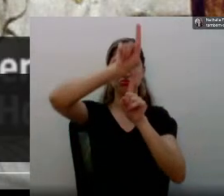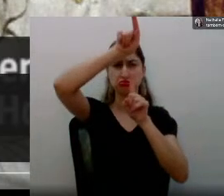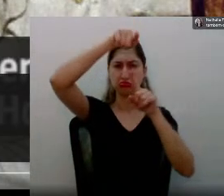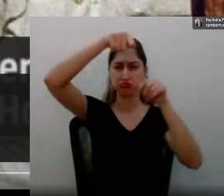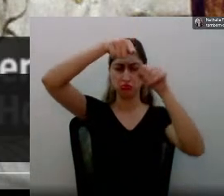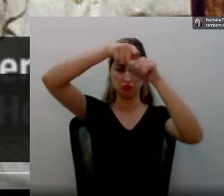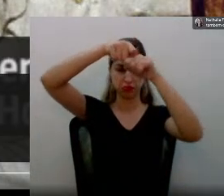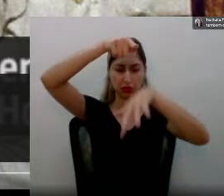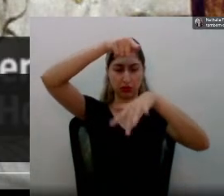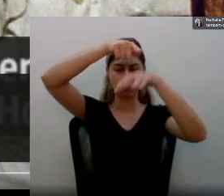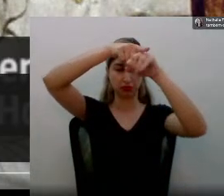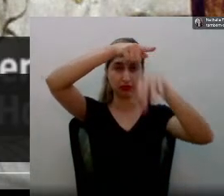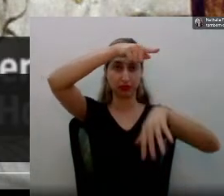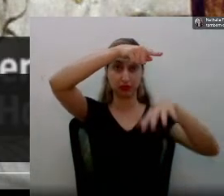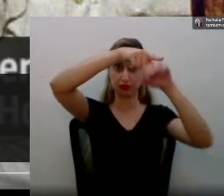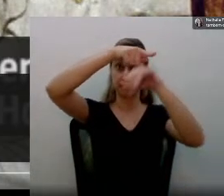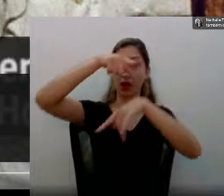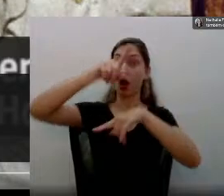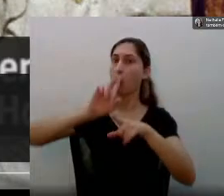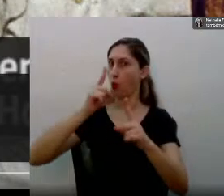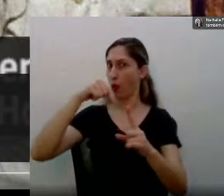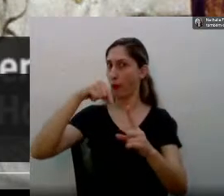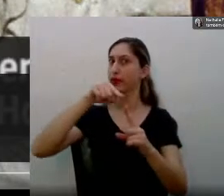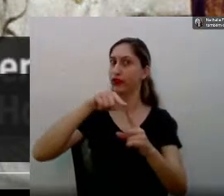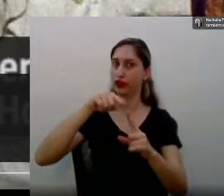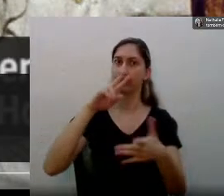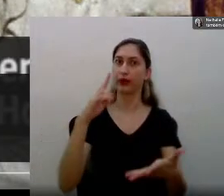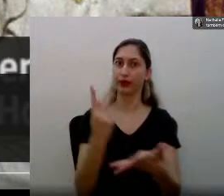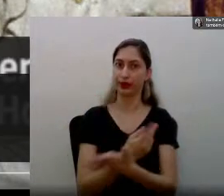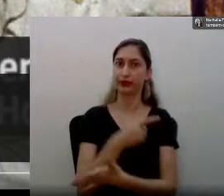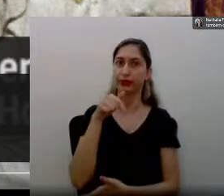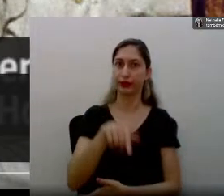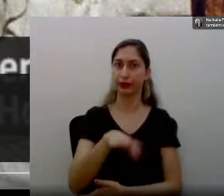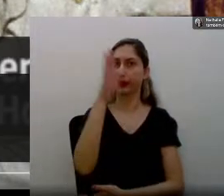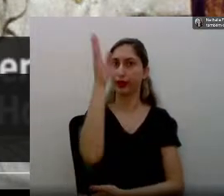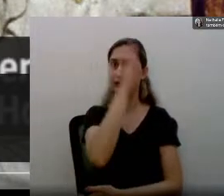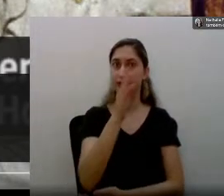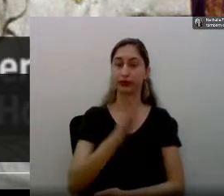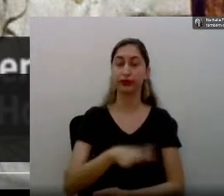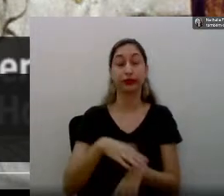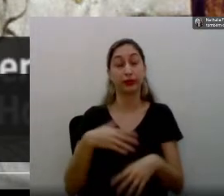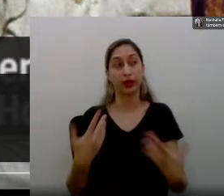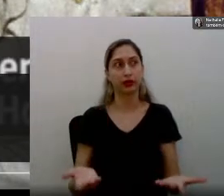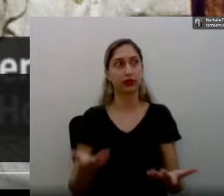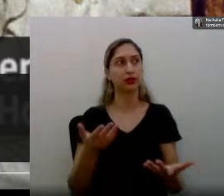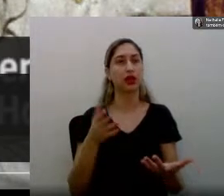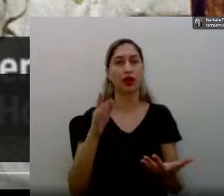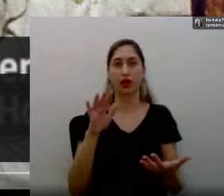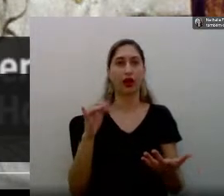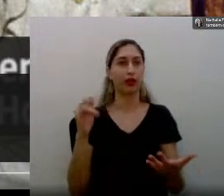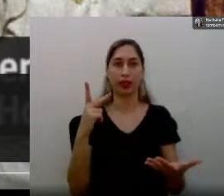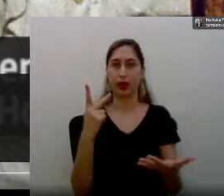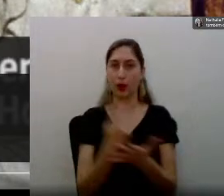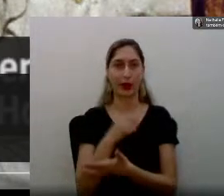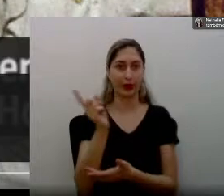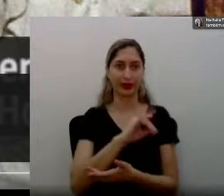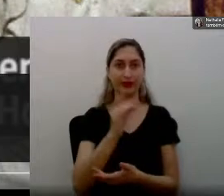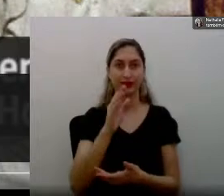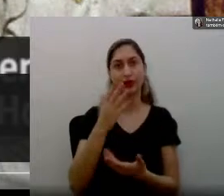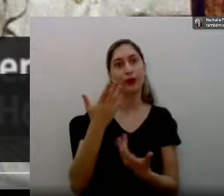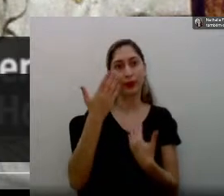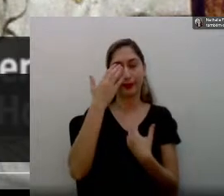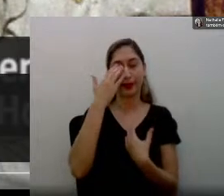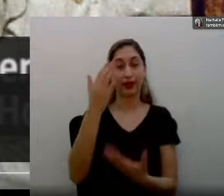fazer exatamente Tá mas durante muito tempo a gente orou errado né para o sol assim né então assim primeiro de tudo não olhe